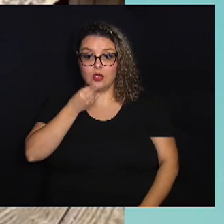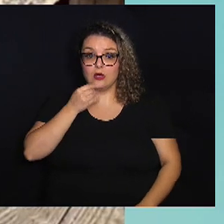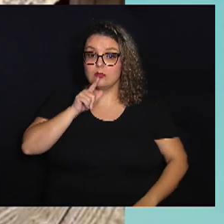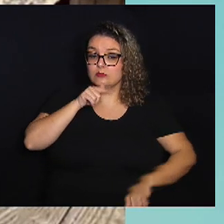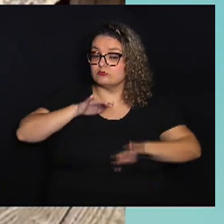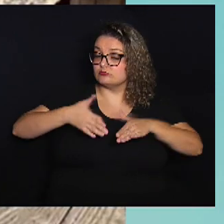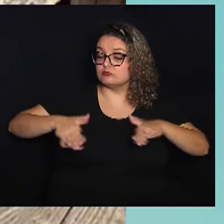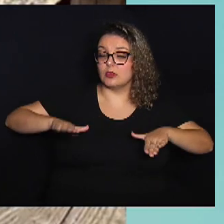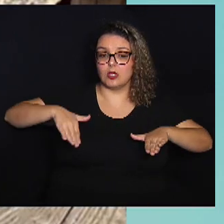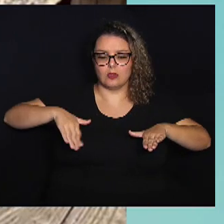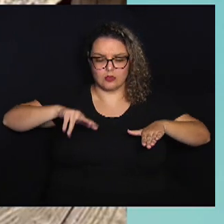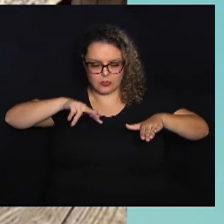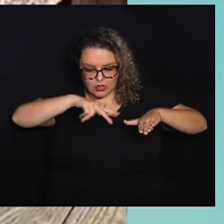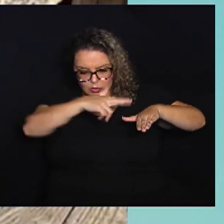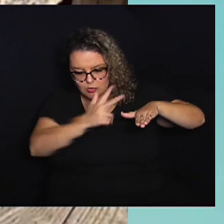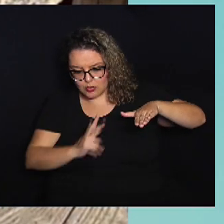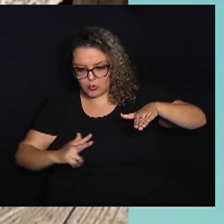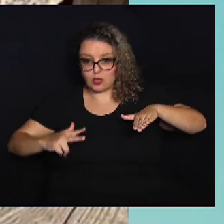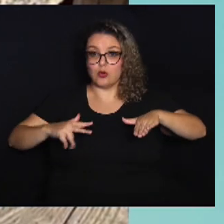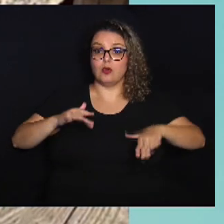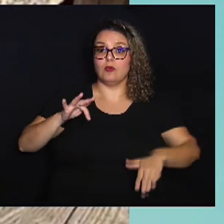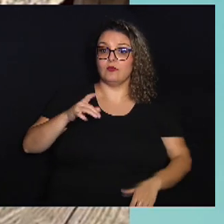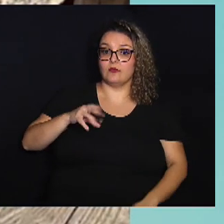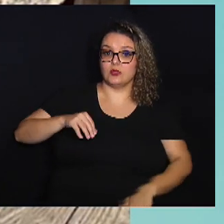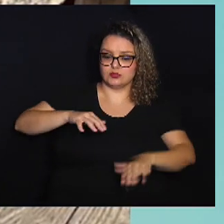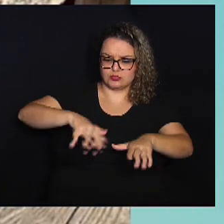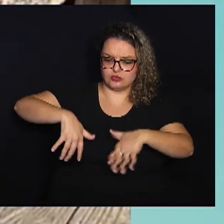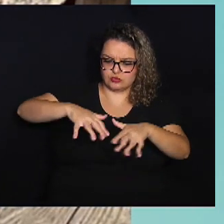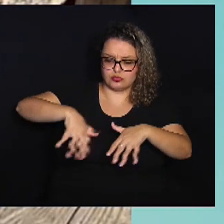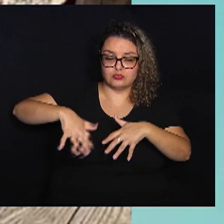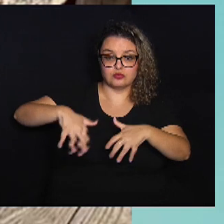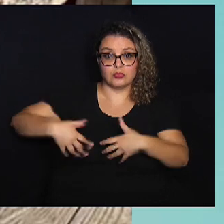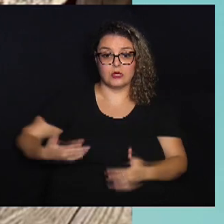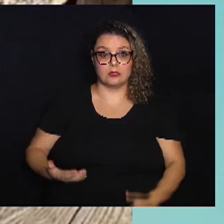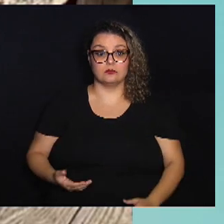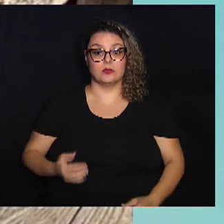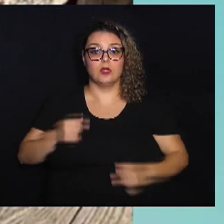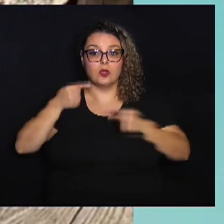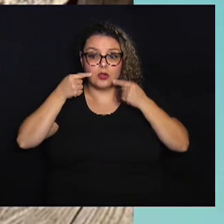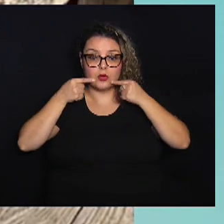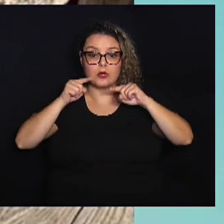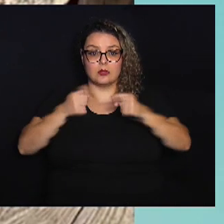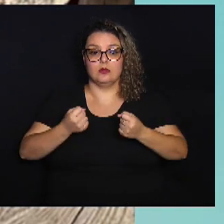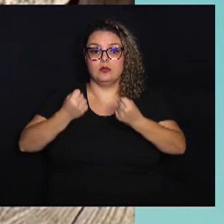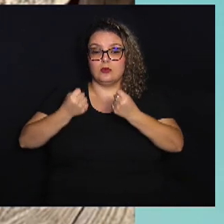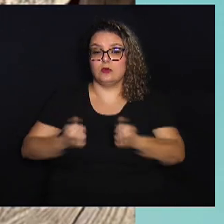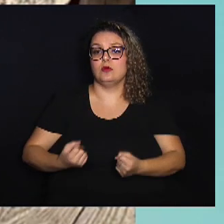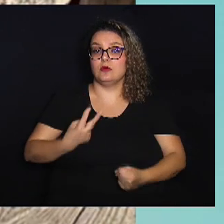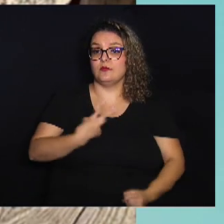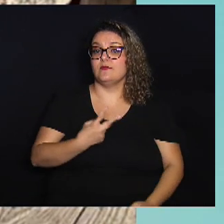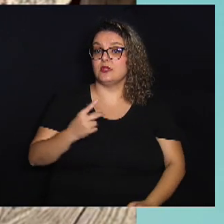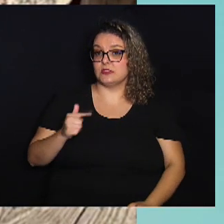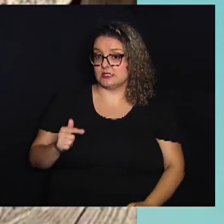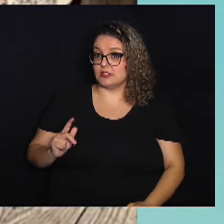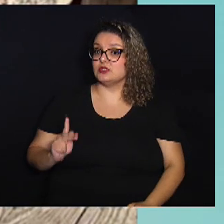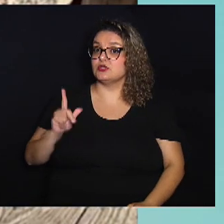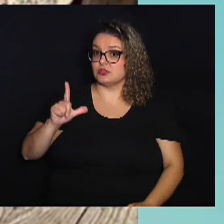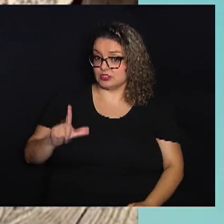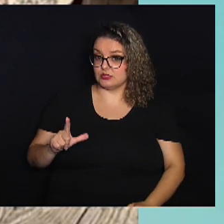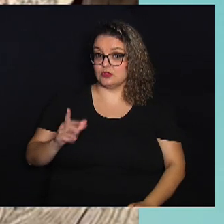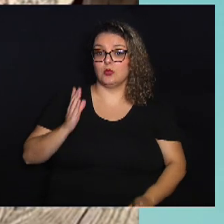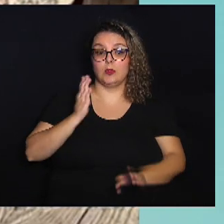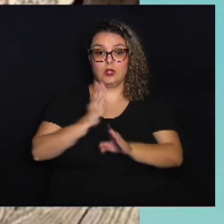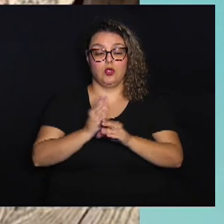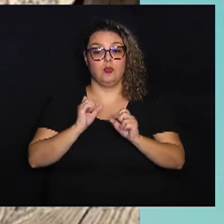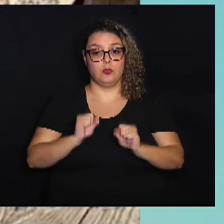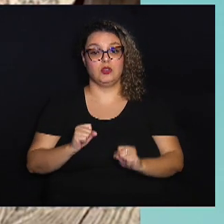quando descobriu o fóssil enterrado na areia. A presa está intacta e pesa cerca de 27 quilos. O achado pode ter